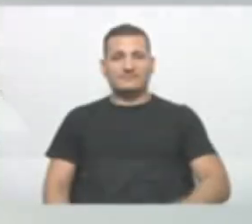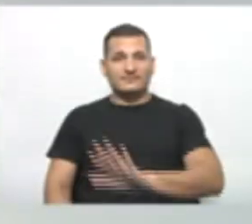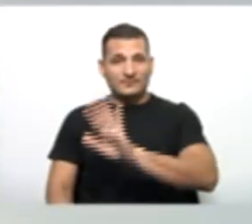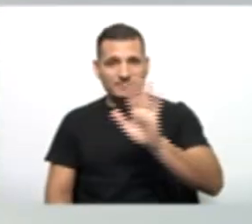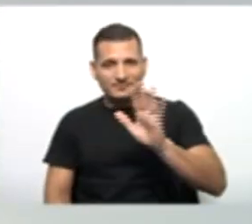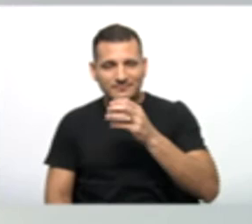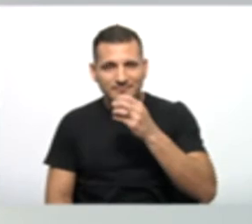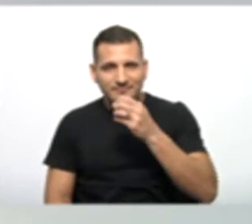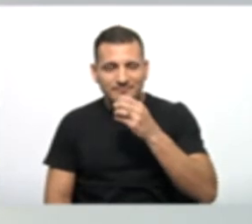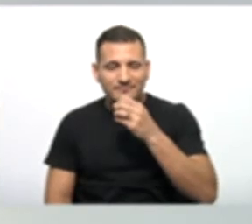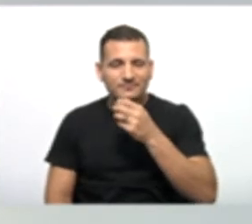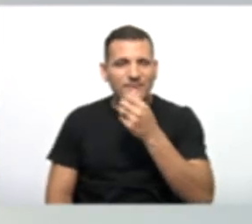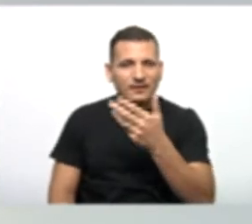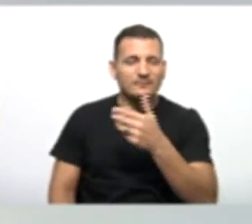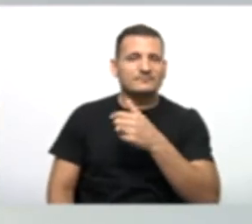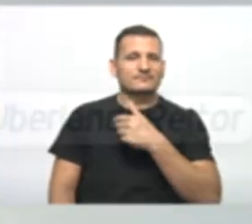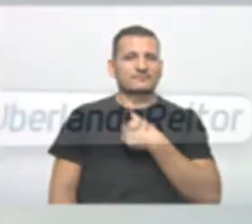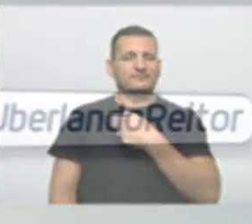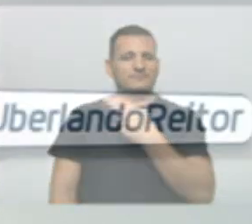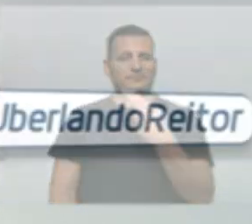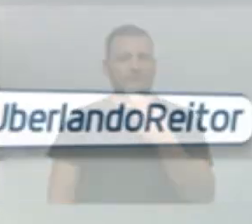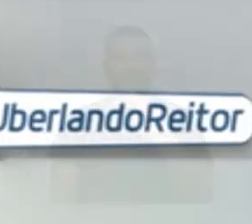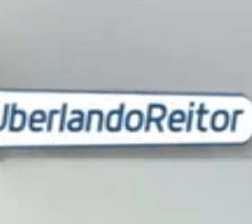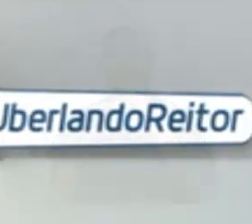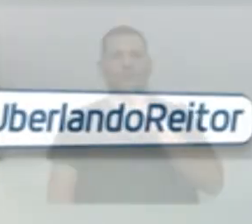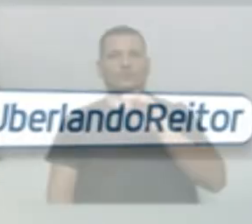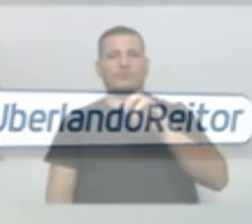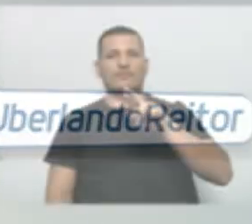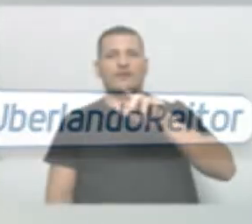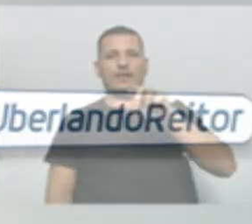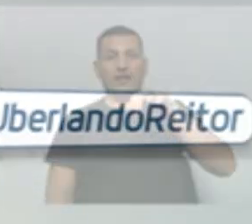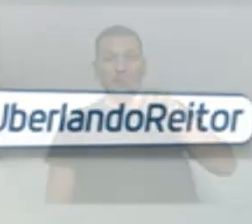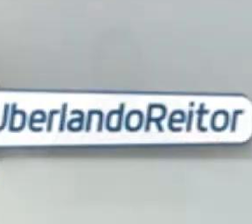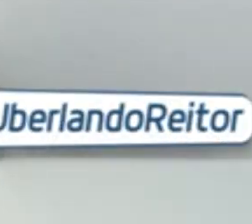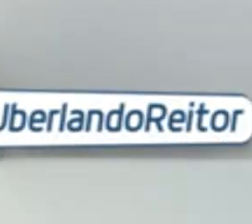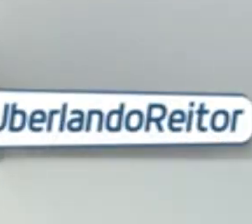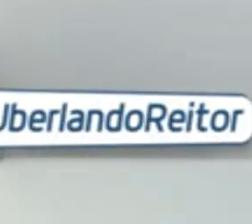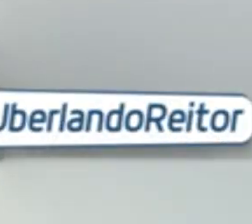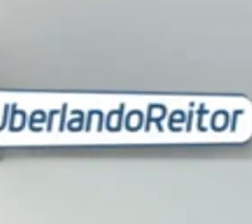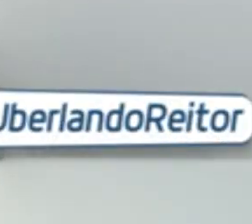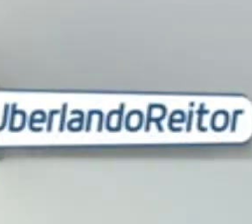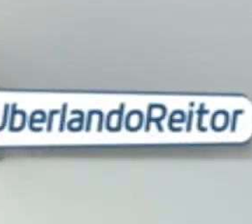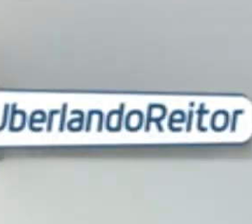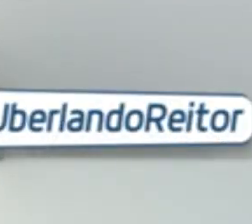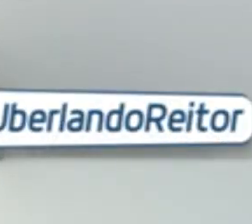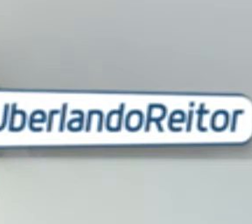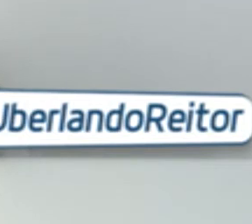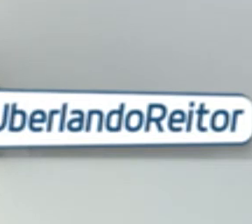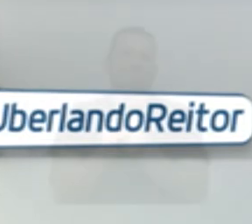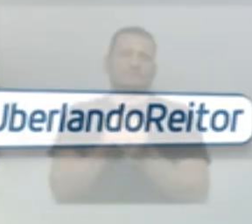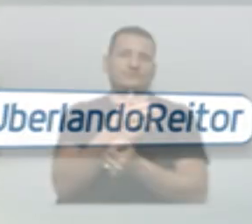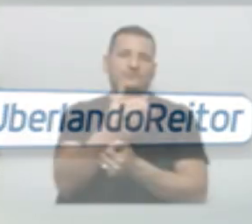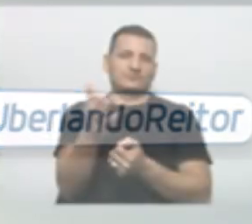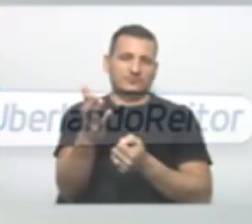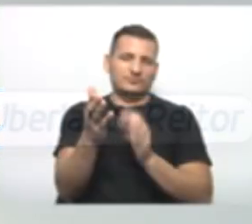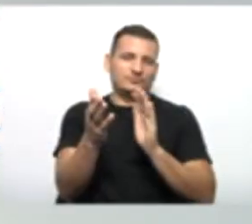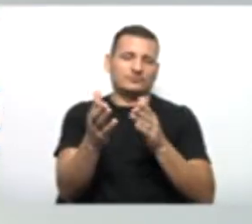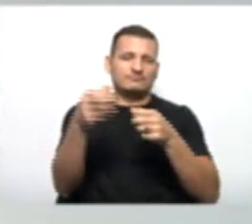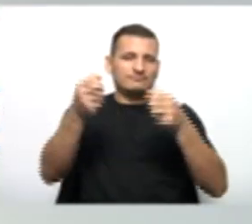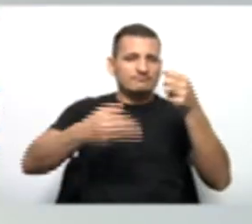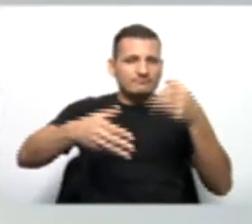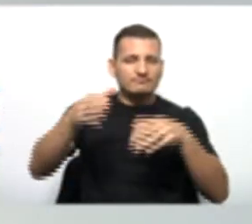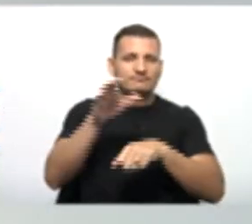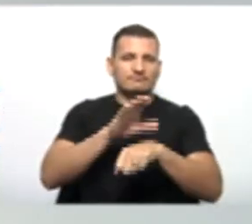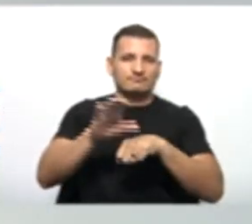Olá pessoal, eu sou o professor Berlando, reitor do Instituto Federal de Rondônia. Já estive com vocês em outros momentos, falando dos nossos